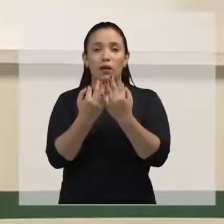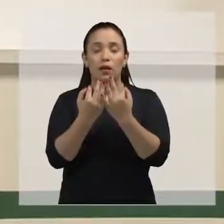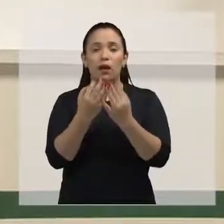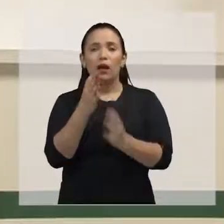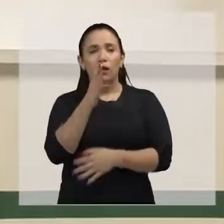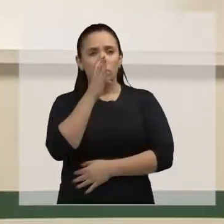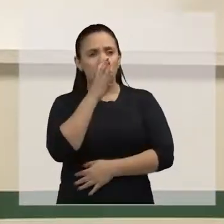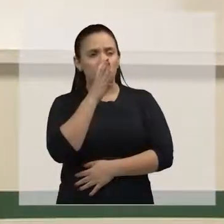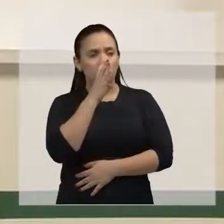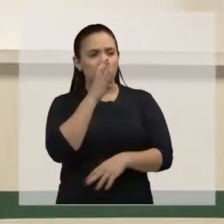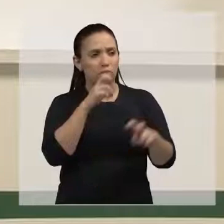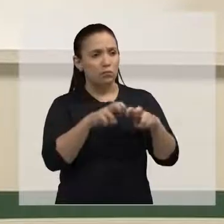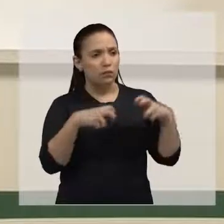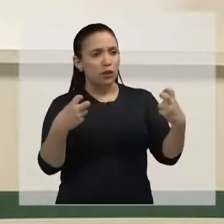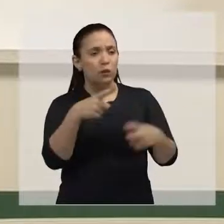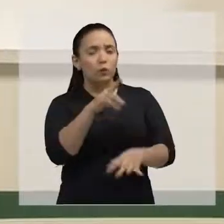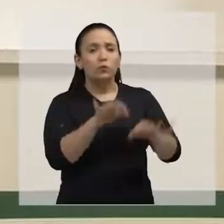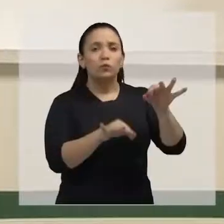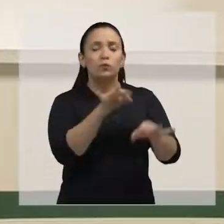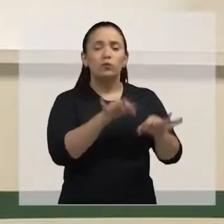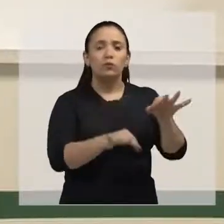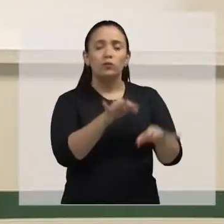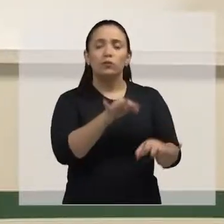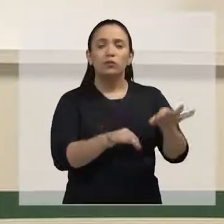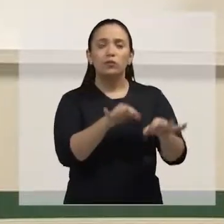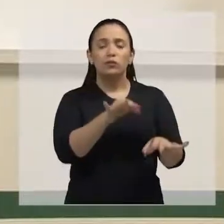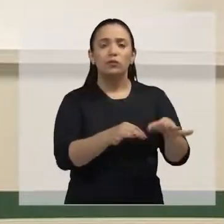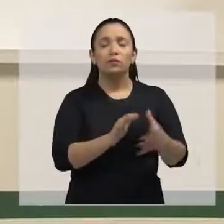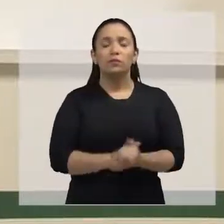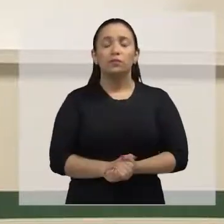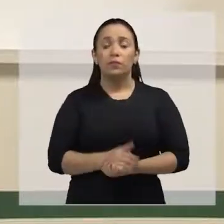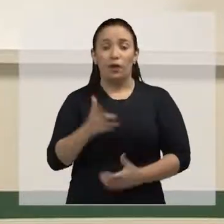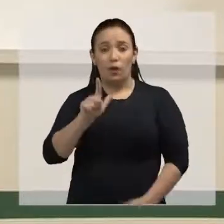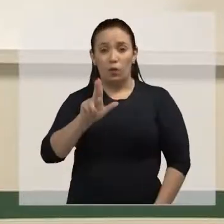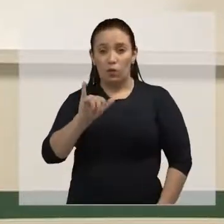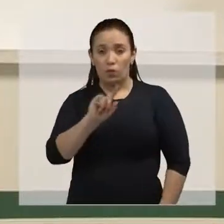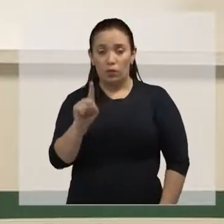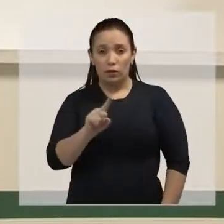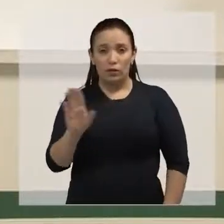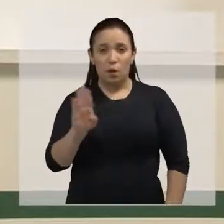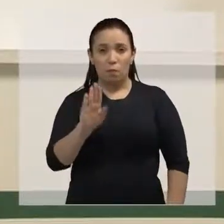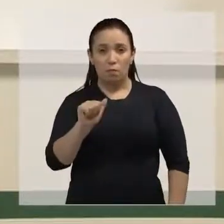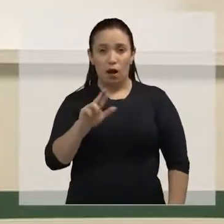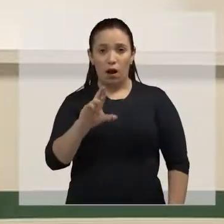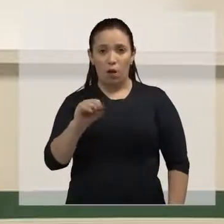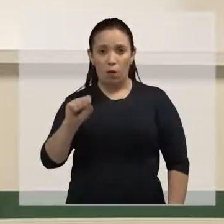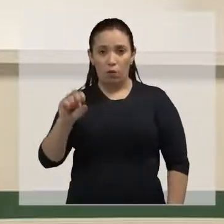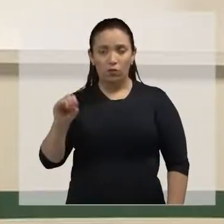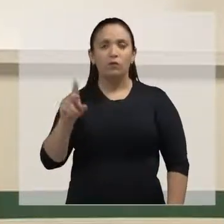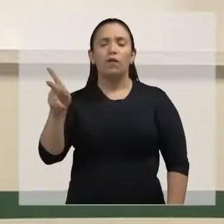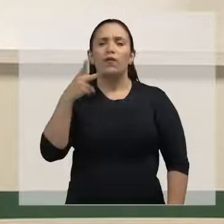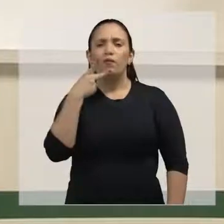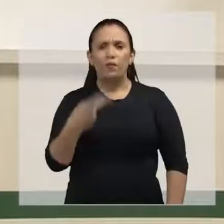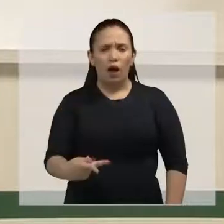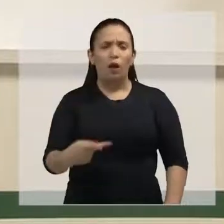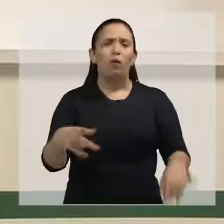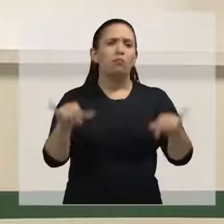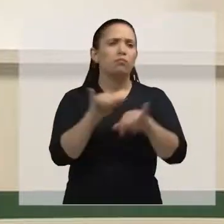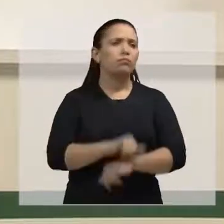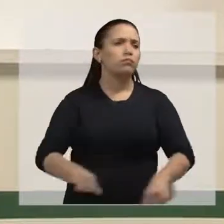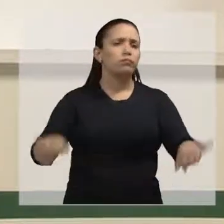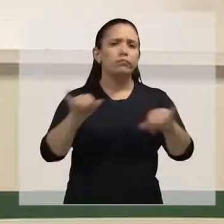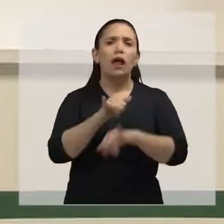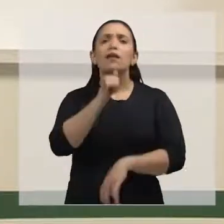ser condenado, no entanto... O ministro Luiz Barroso falou vários casos